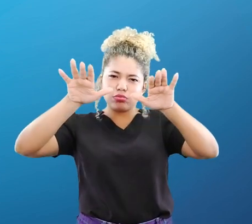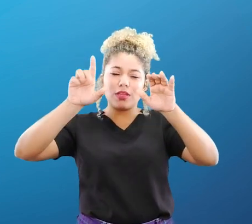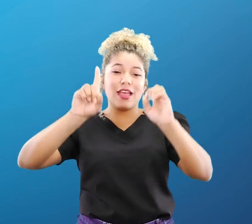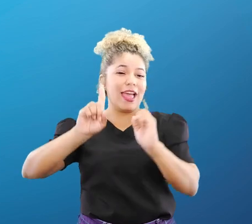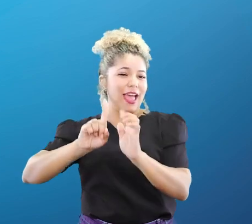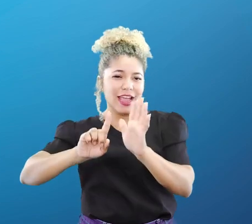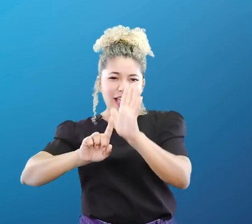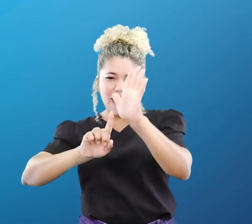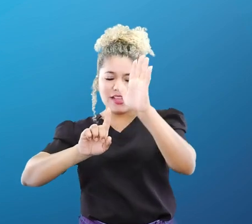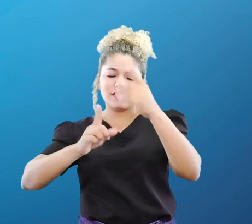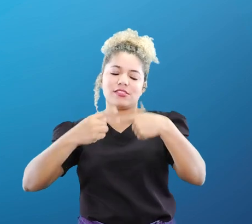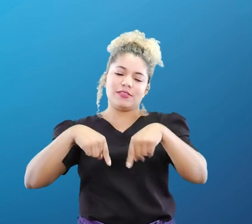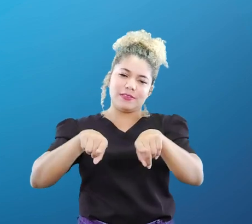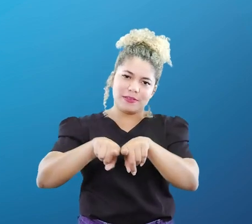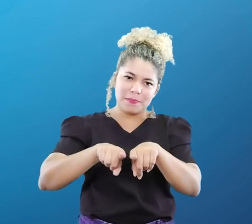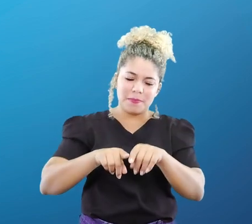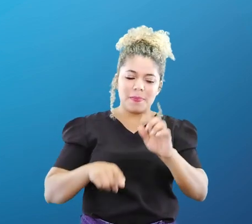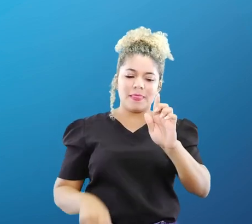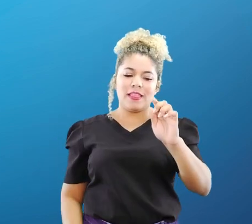de gases.